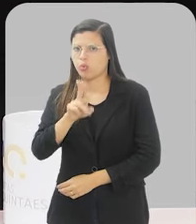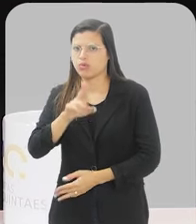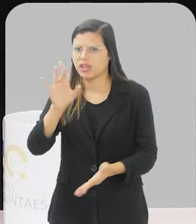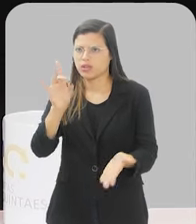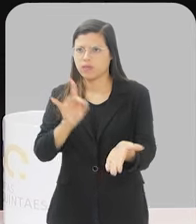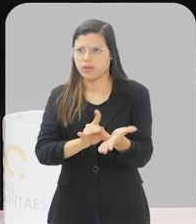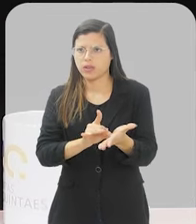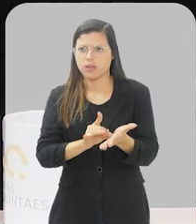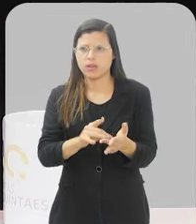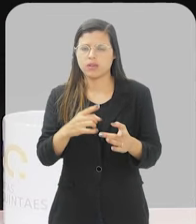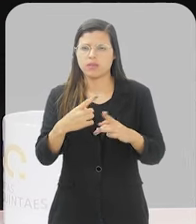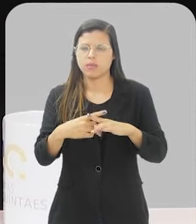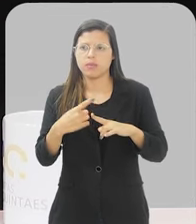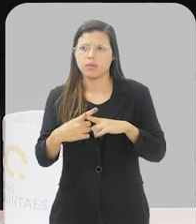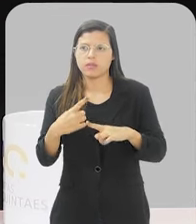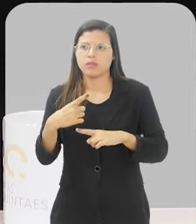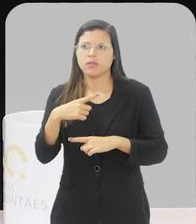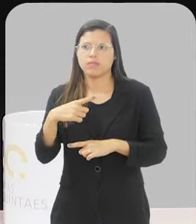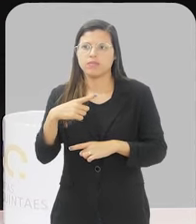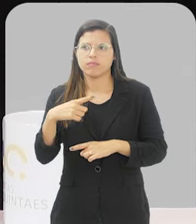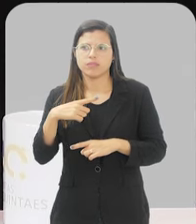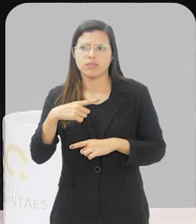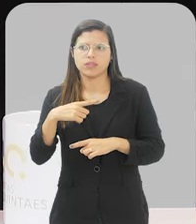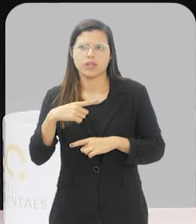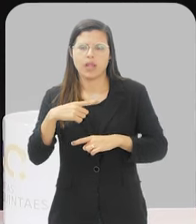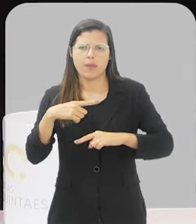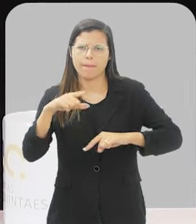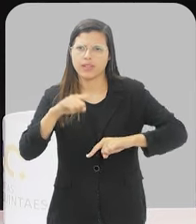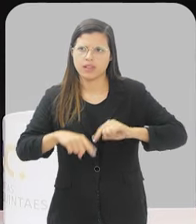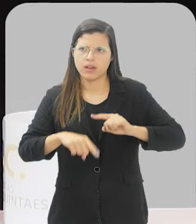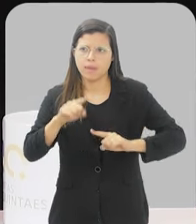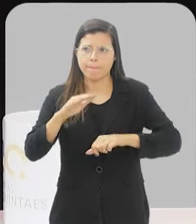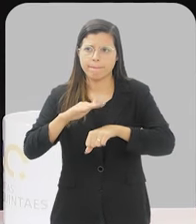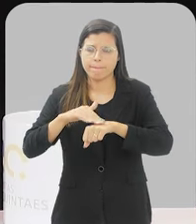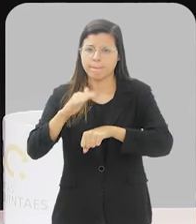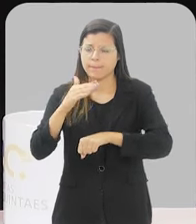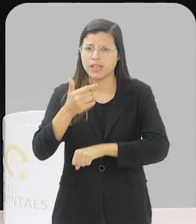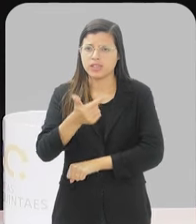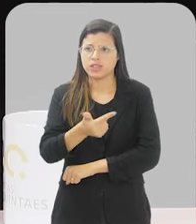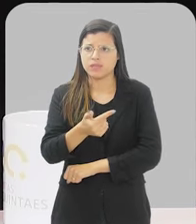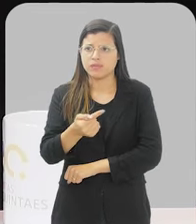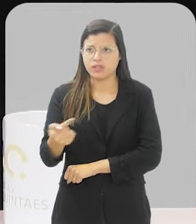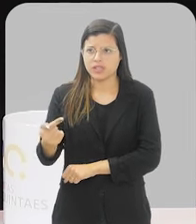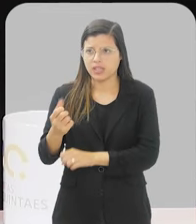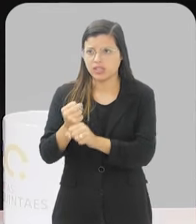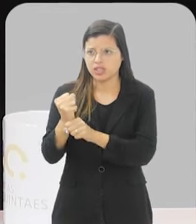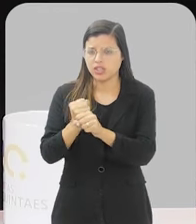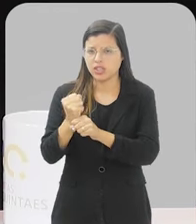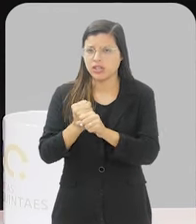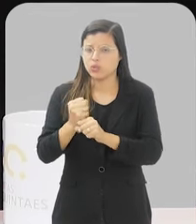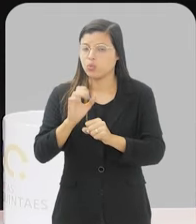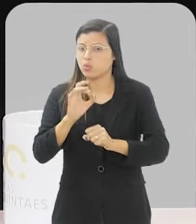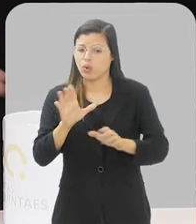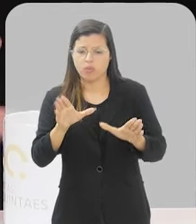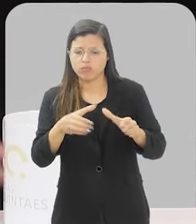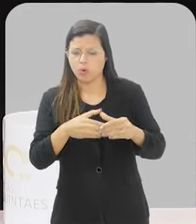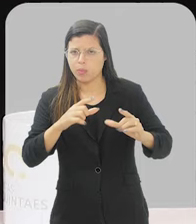verdadeiras, porque eu tenho um acervo muito grande, né? Assim, são mais de 27 anos só de